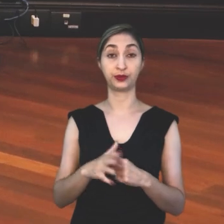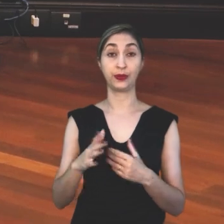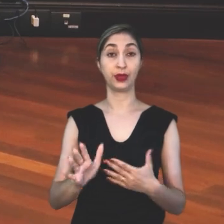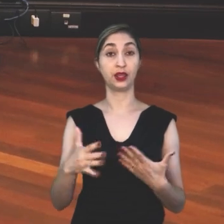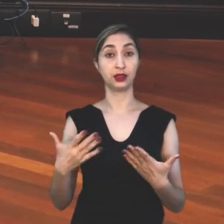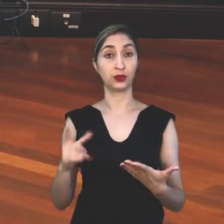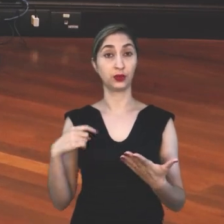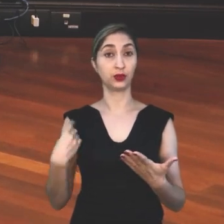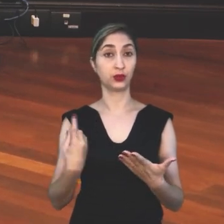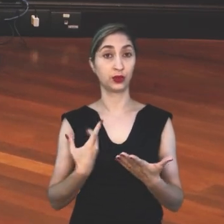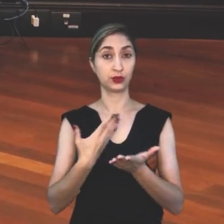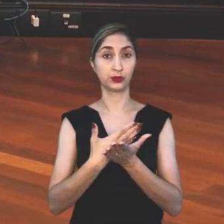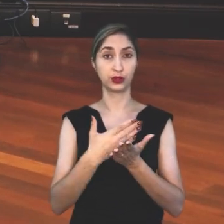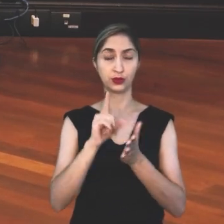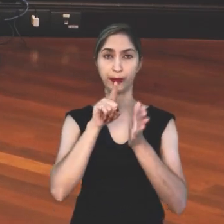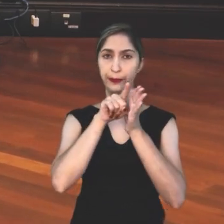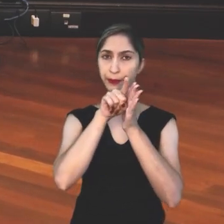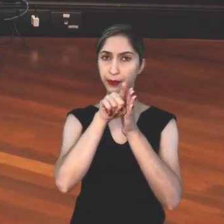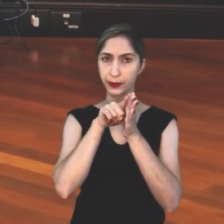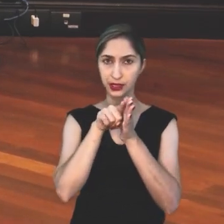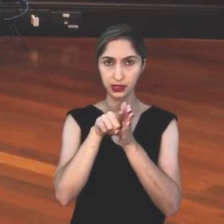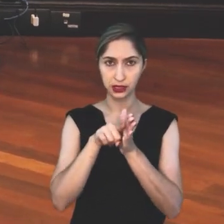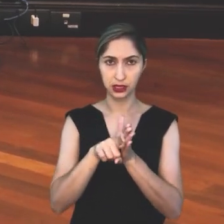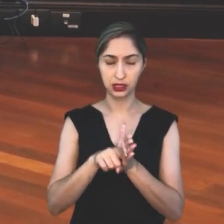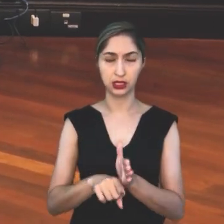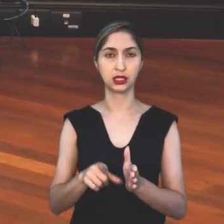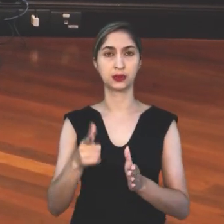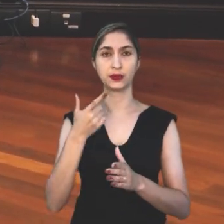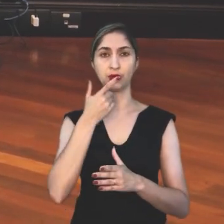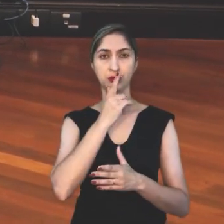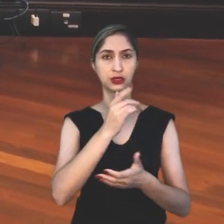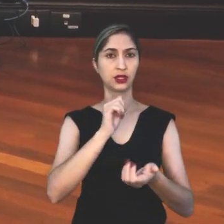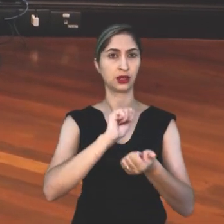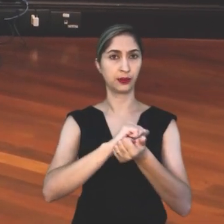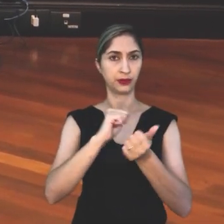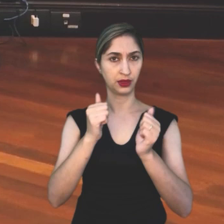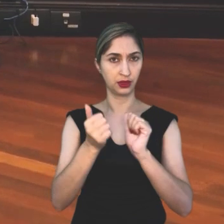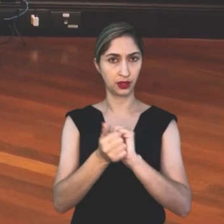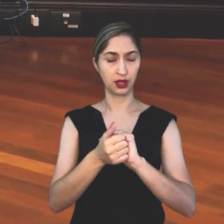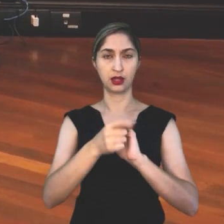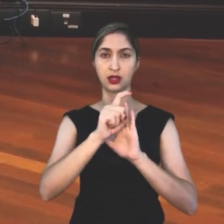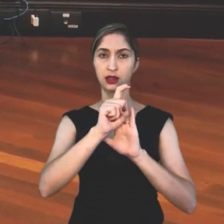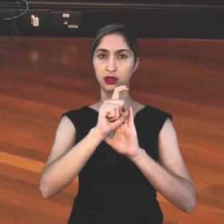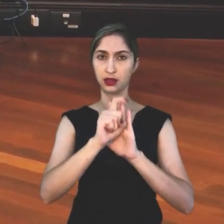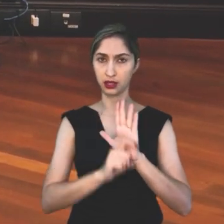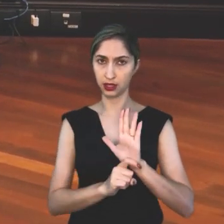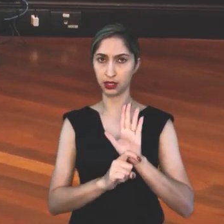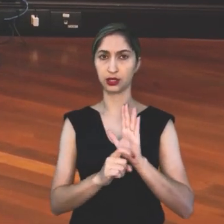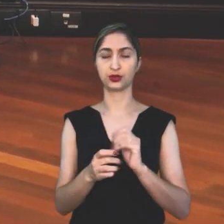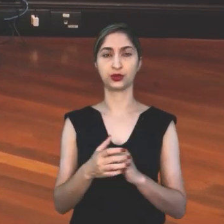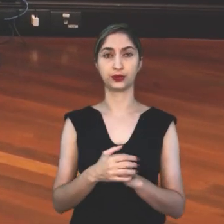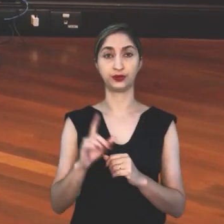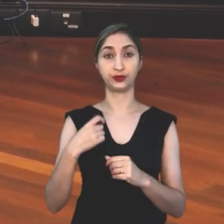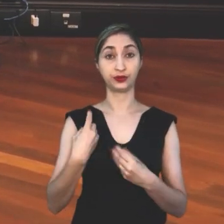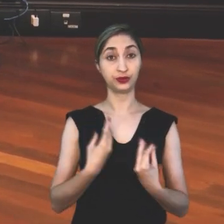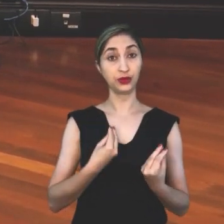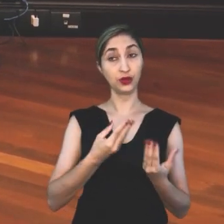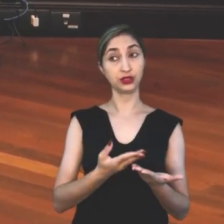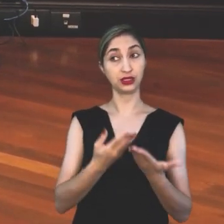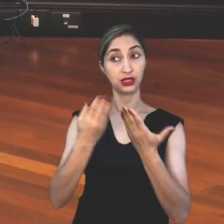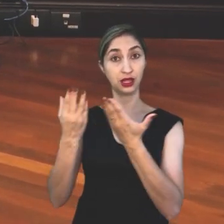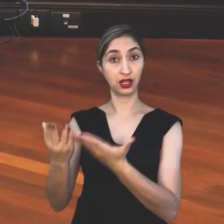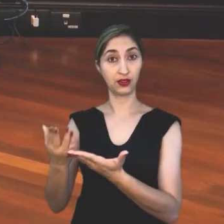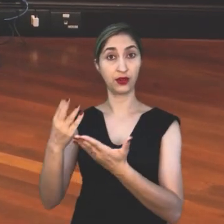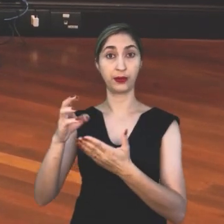estagiários. E aí a gente começou, então, um trabalho de pesquisa mesmo, para fazer uma adaptação de um texto. Então, a